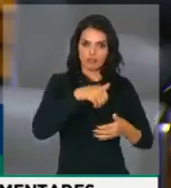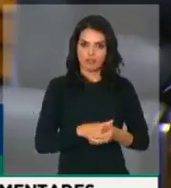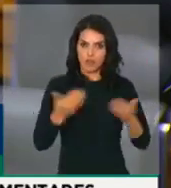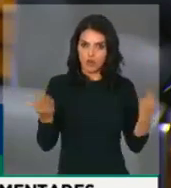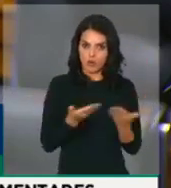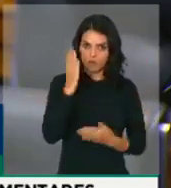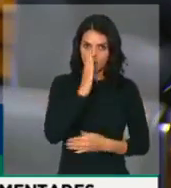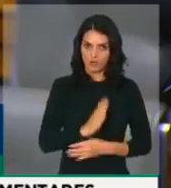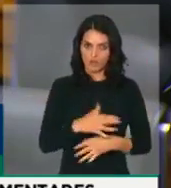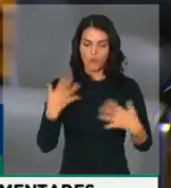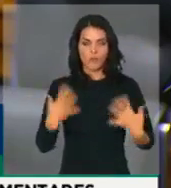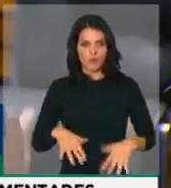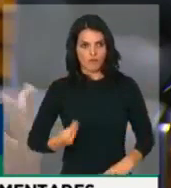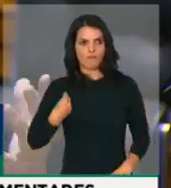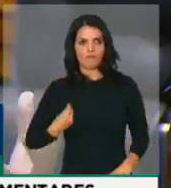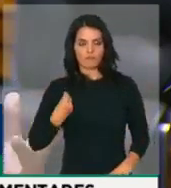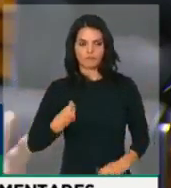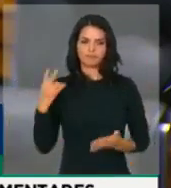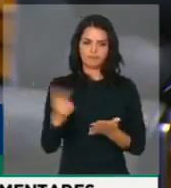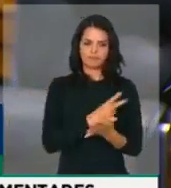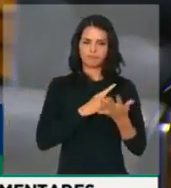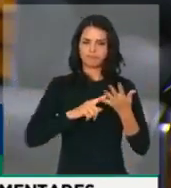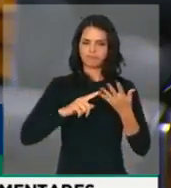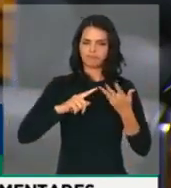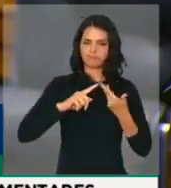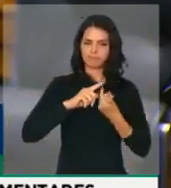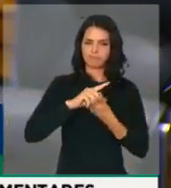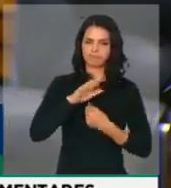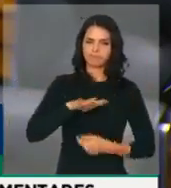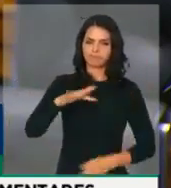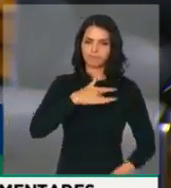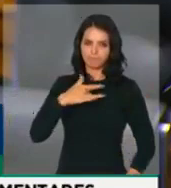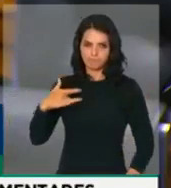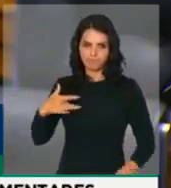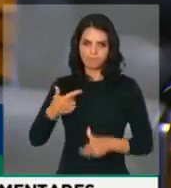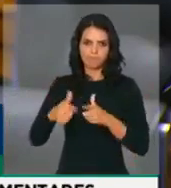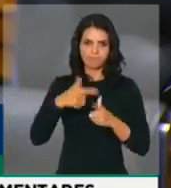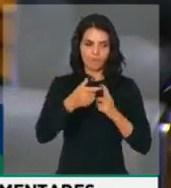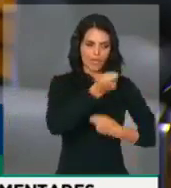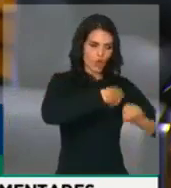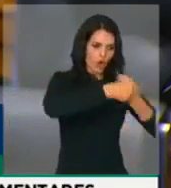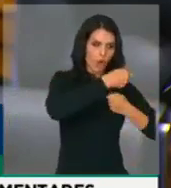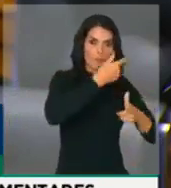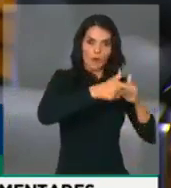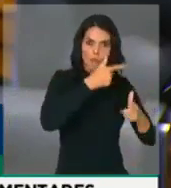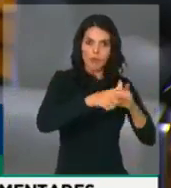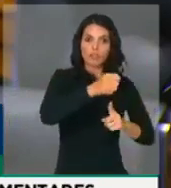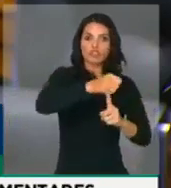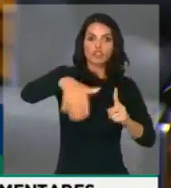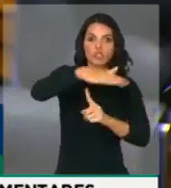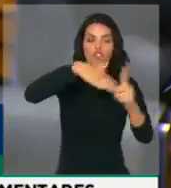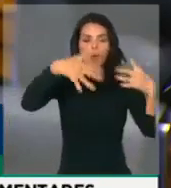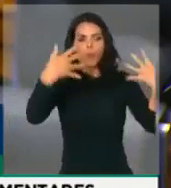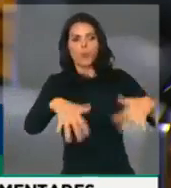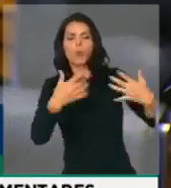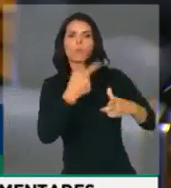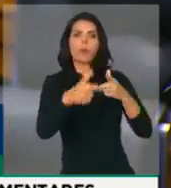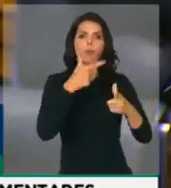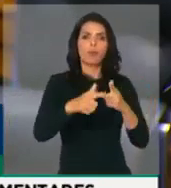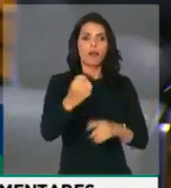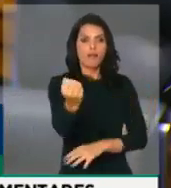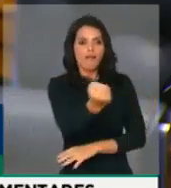hoje também entre tantas crises de natureza sanitária, natureza econômica, de natureza social, nós vivenciamos uma